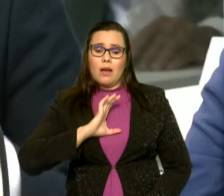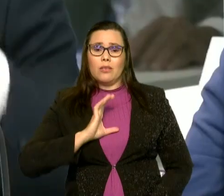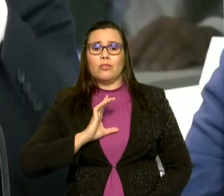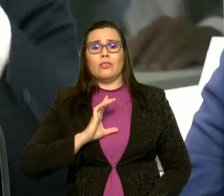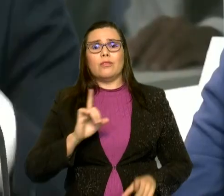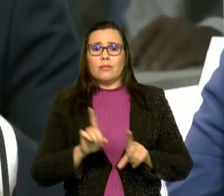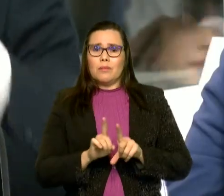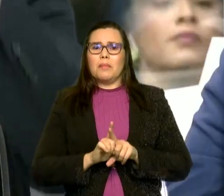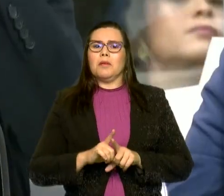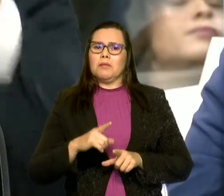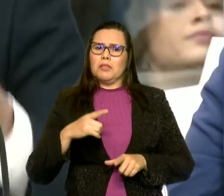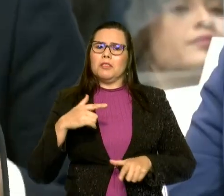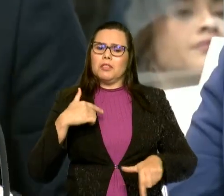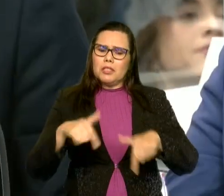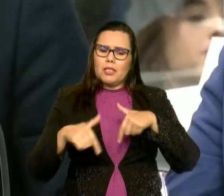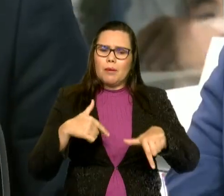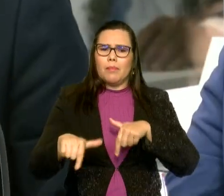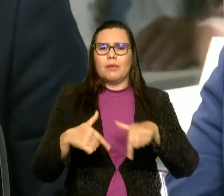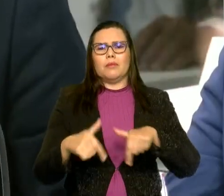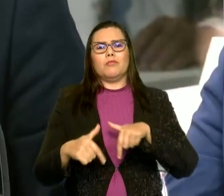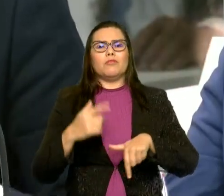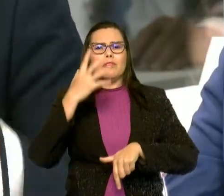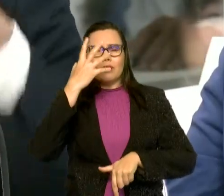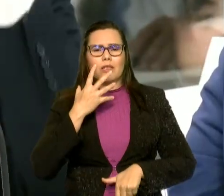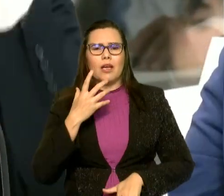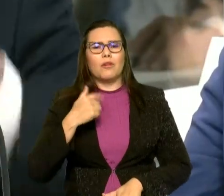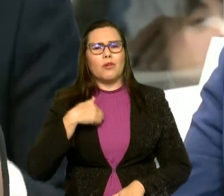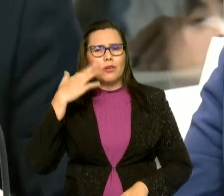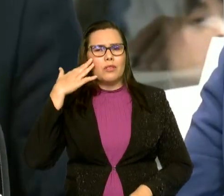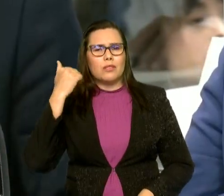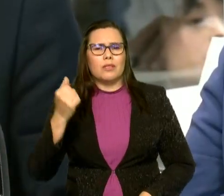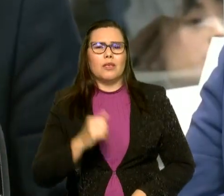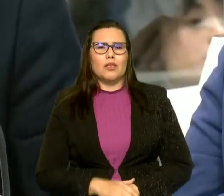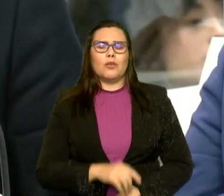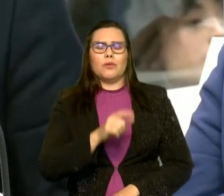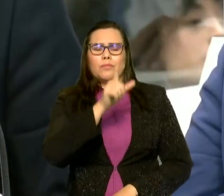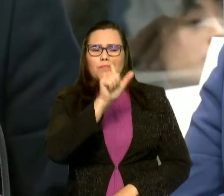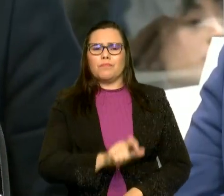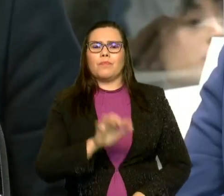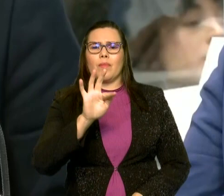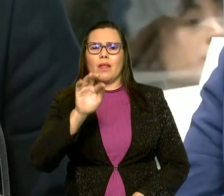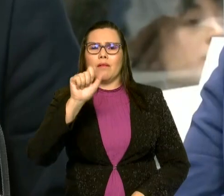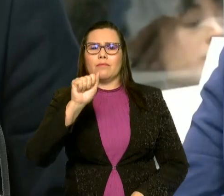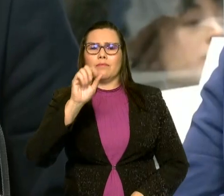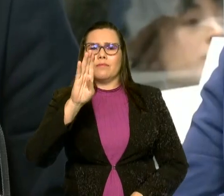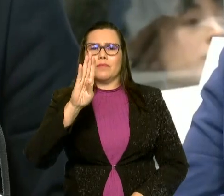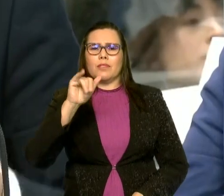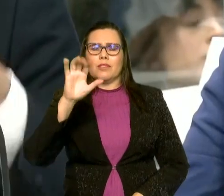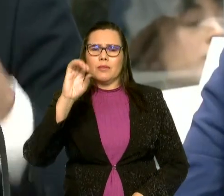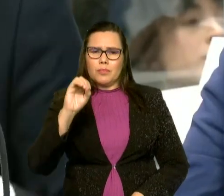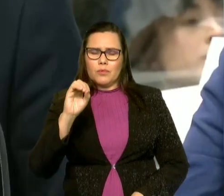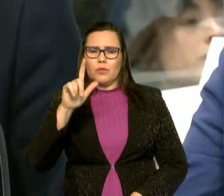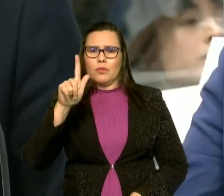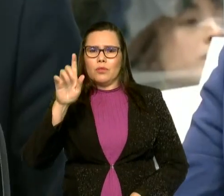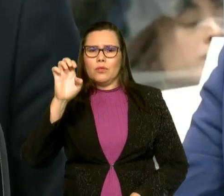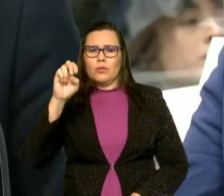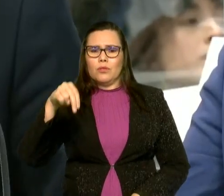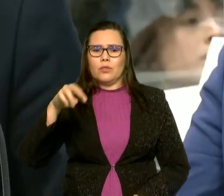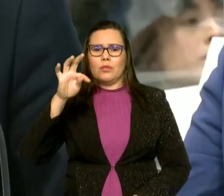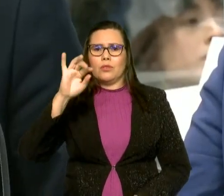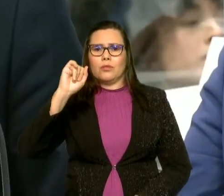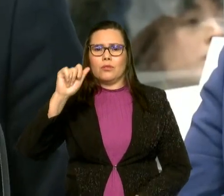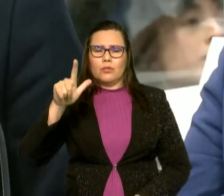Eu sei o quanto o Fábio, já como prefeito, lutou para que a gente tivesse essa referência para a Covid aqui na cidade e que a gente pudesse salvar vidas